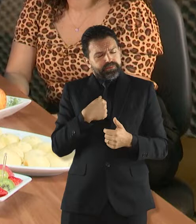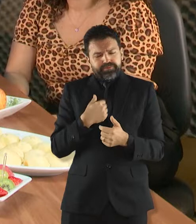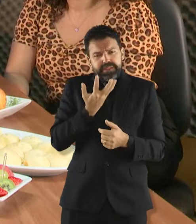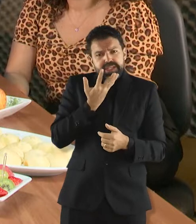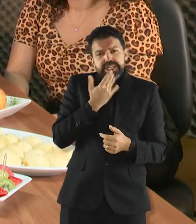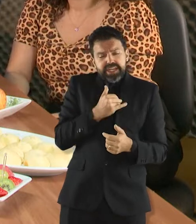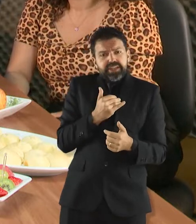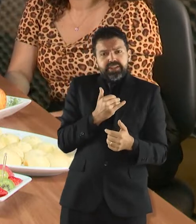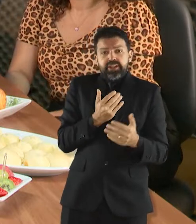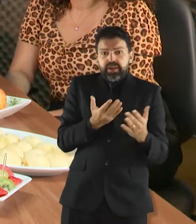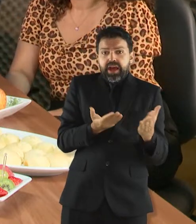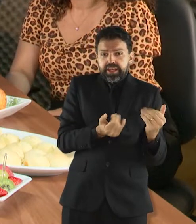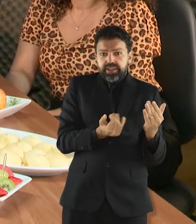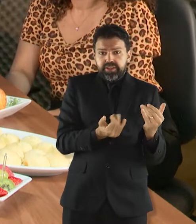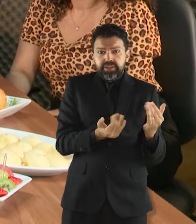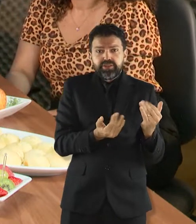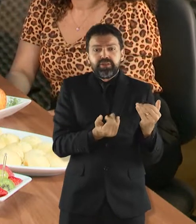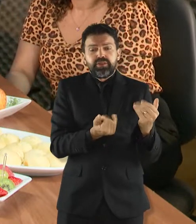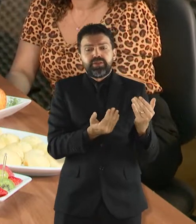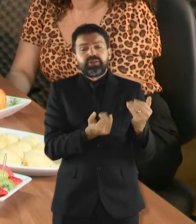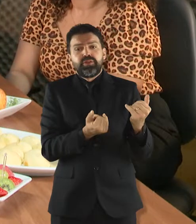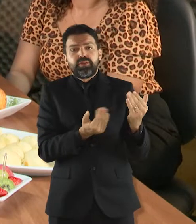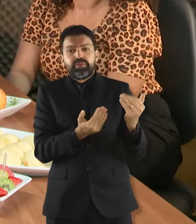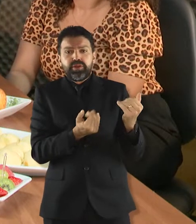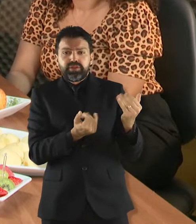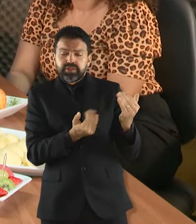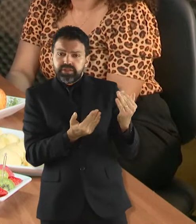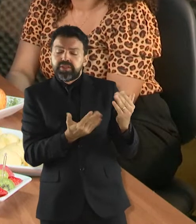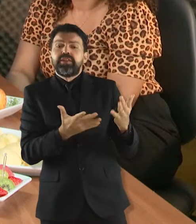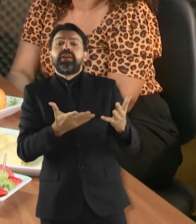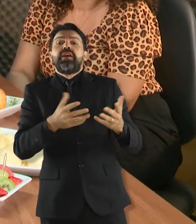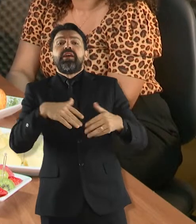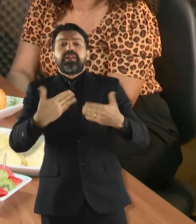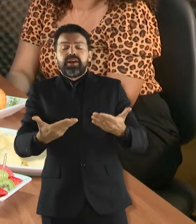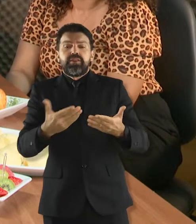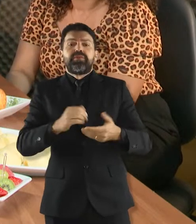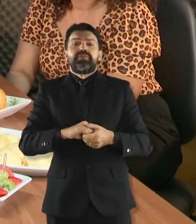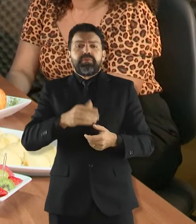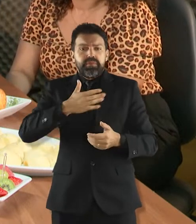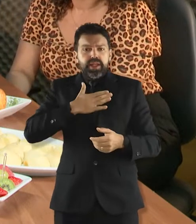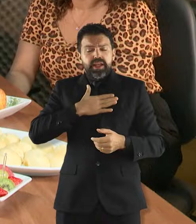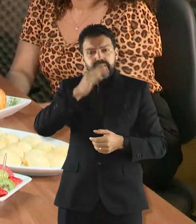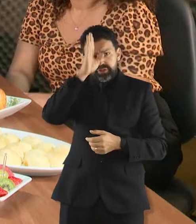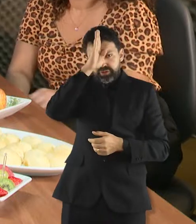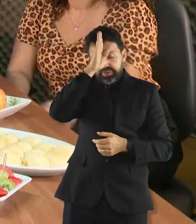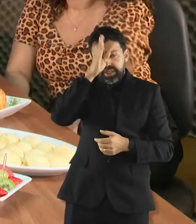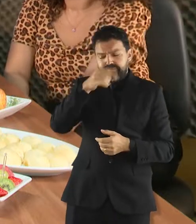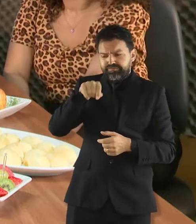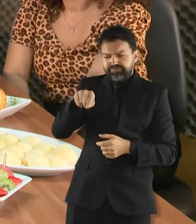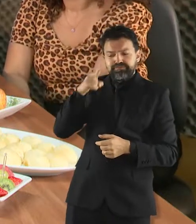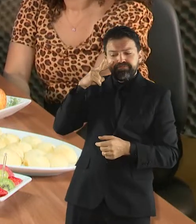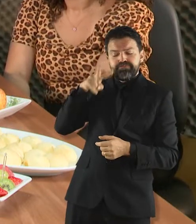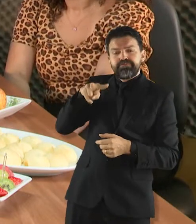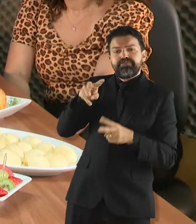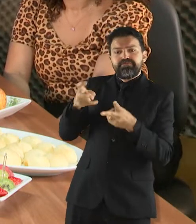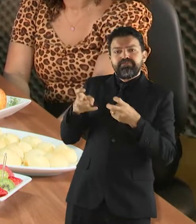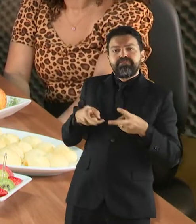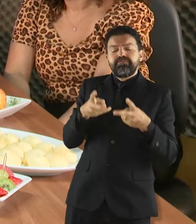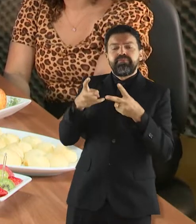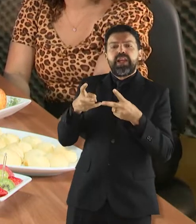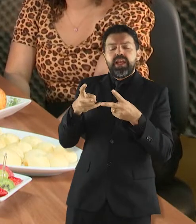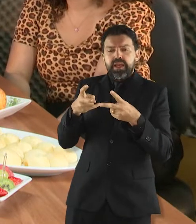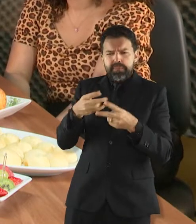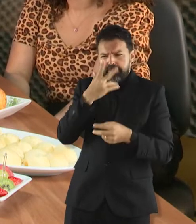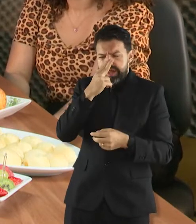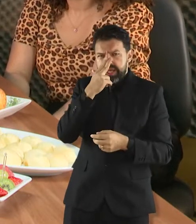adolescente. Então a gente tem essa diferença lá, né? Se você vê minhas sobrinhas, por exemplo, eu pareço muito mais irmãs